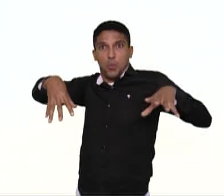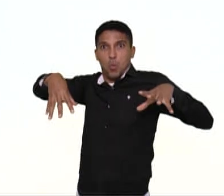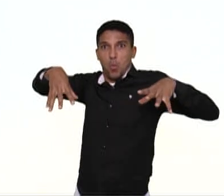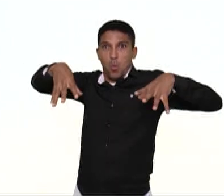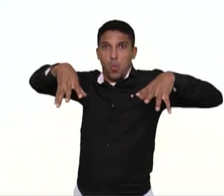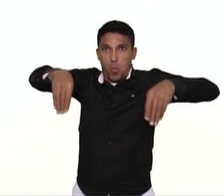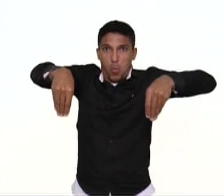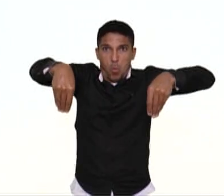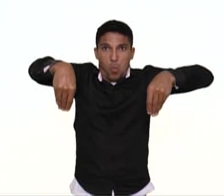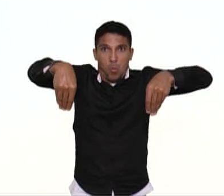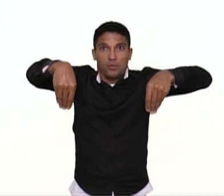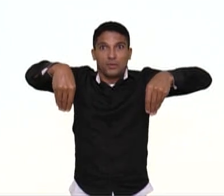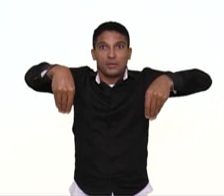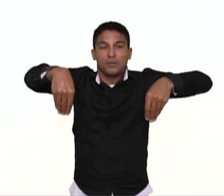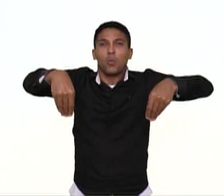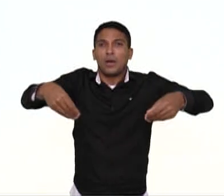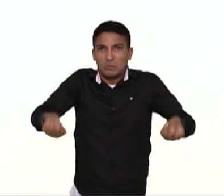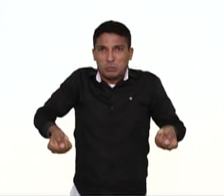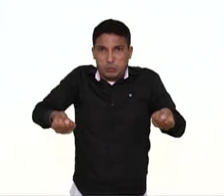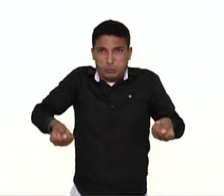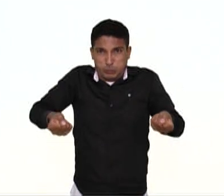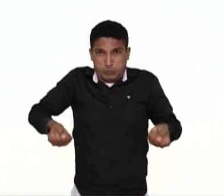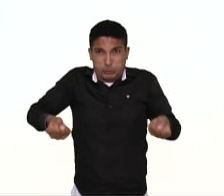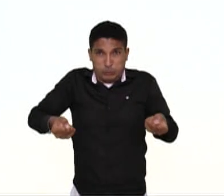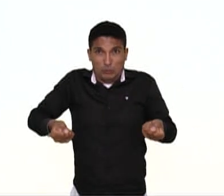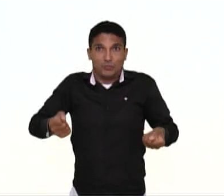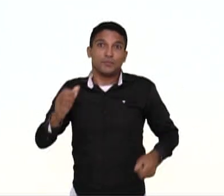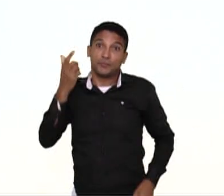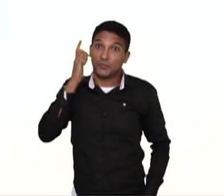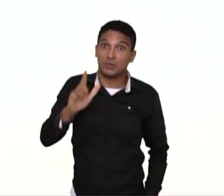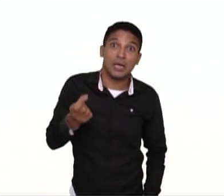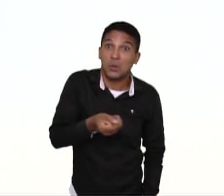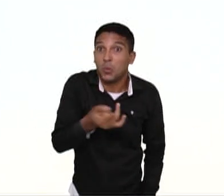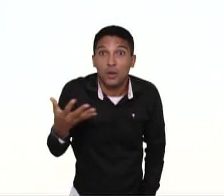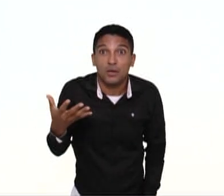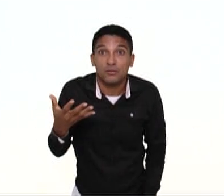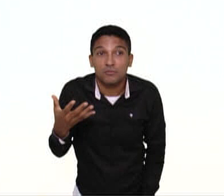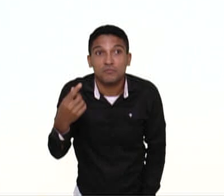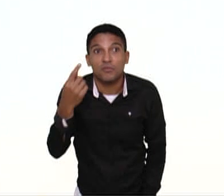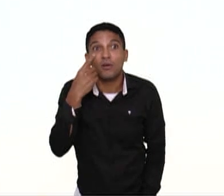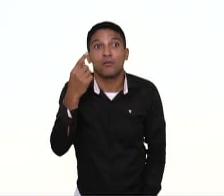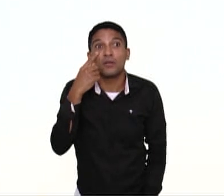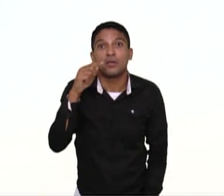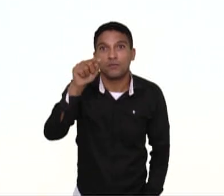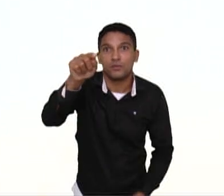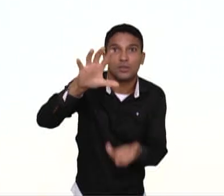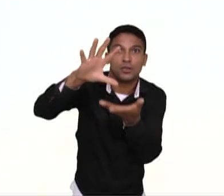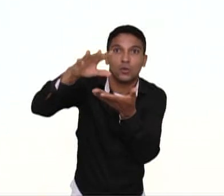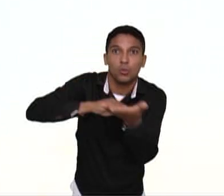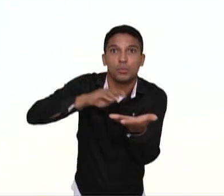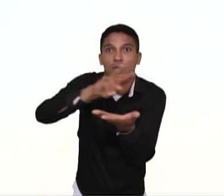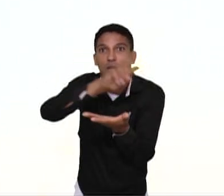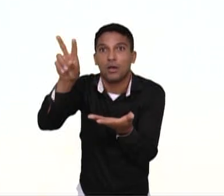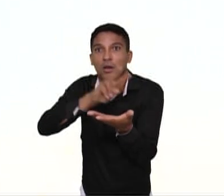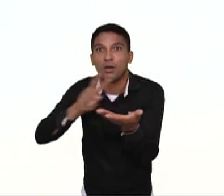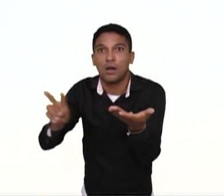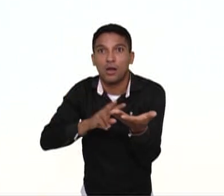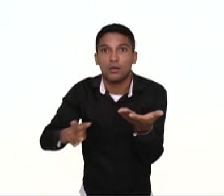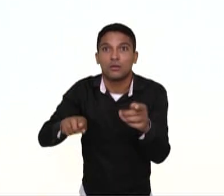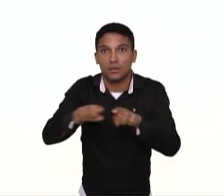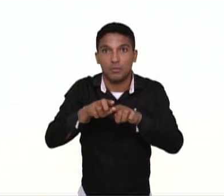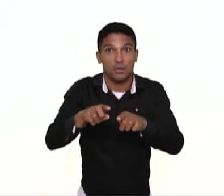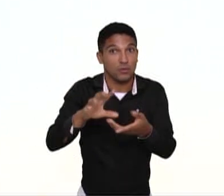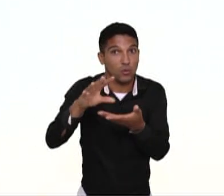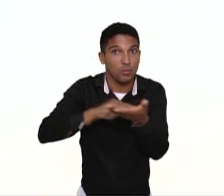ventosas, quanto ele poderia suportar, né? Qual o peso que ele poderia suportar? Um tempinho para vocês copiarem o enunciado, pensarem na resposta